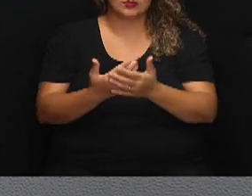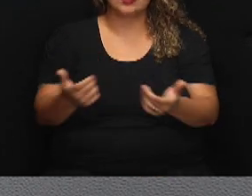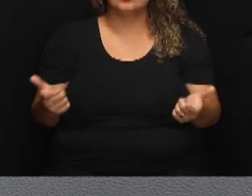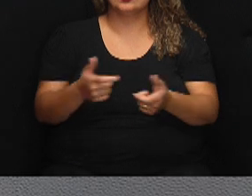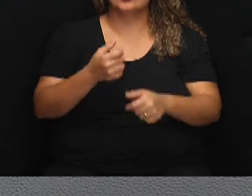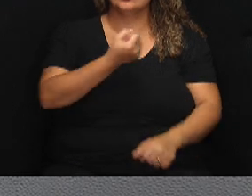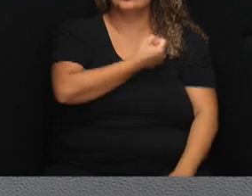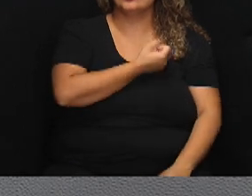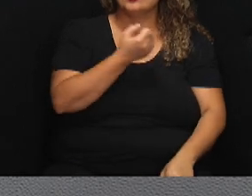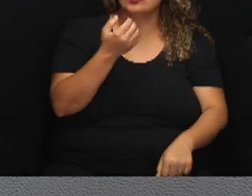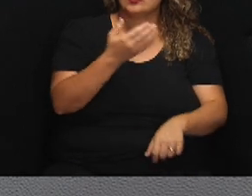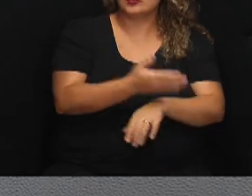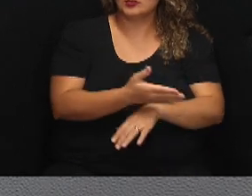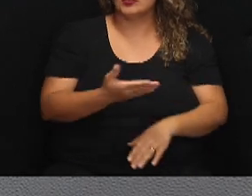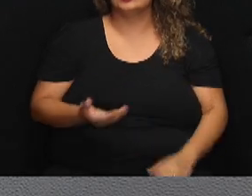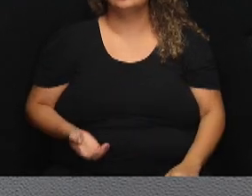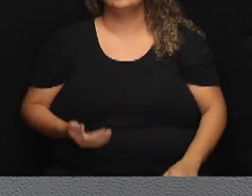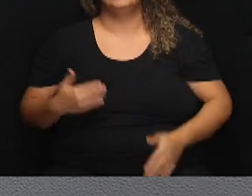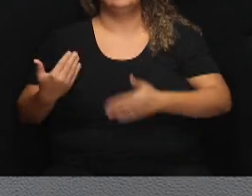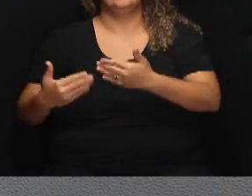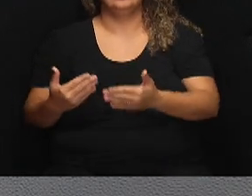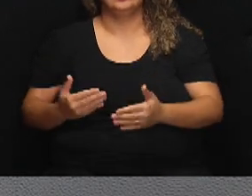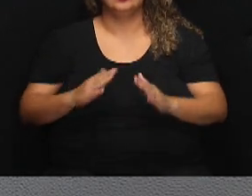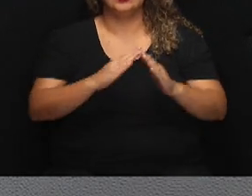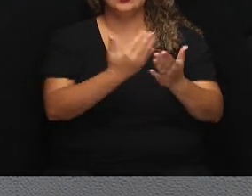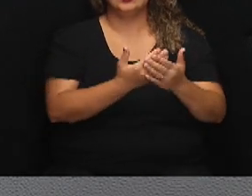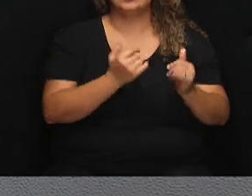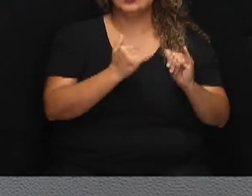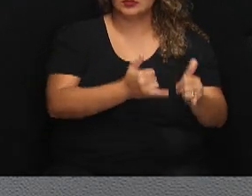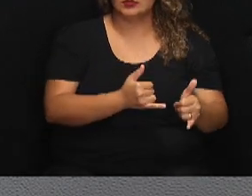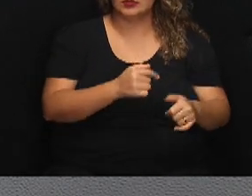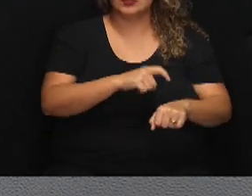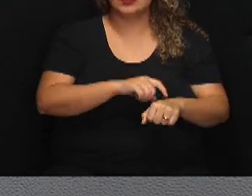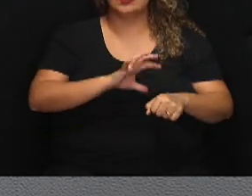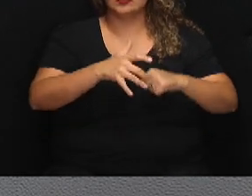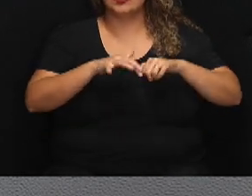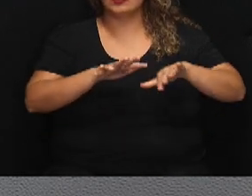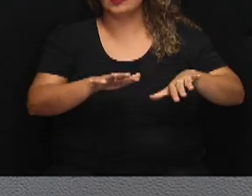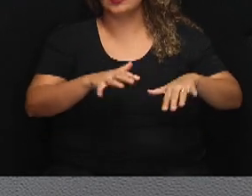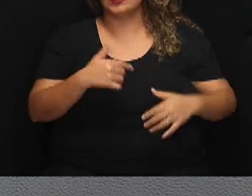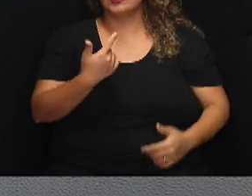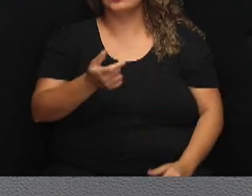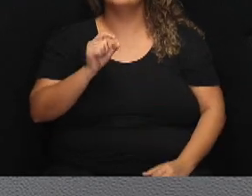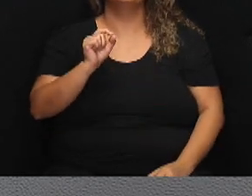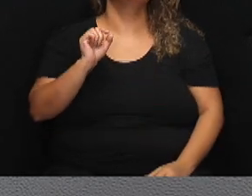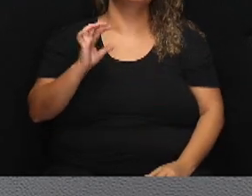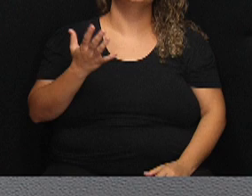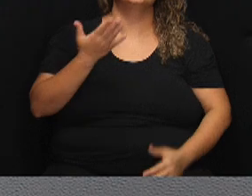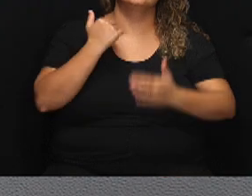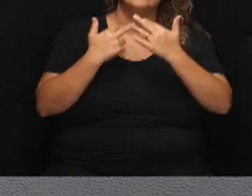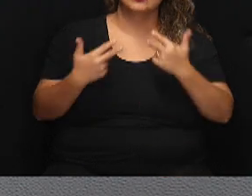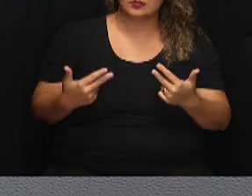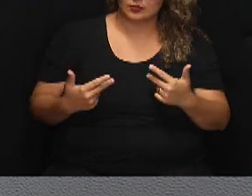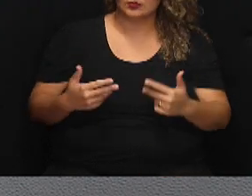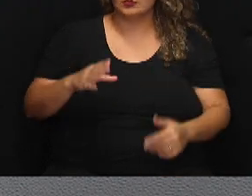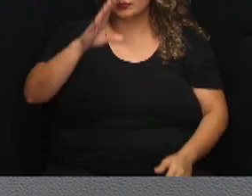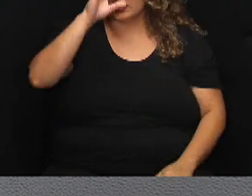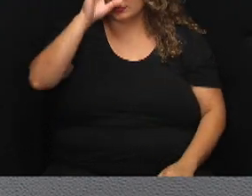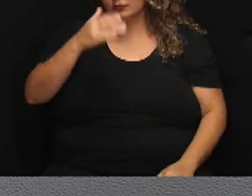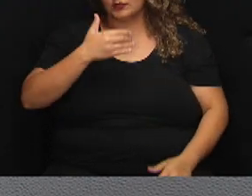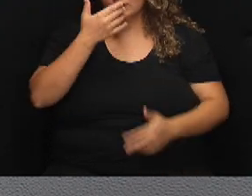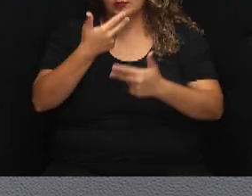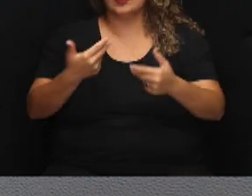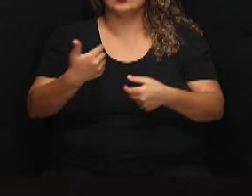alunos, que a gente tem passado por um processo de evasão escolar muito grande nesse pós-pandemia, o que acontece com esses alimentos, principalmente com as frutas